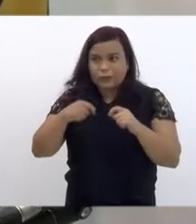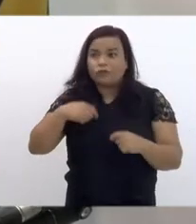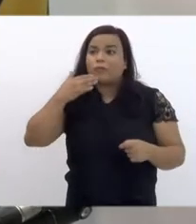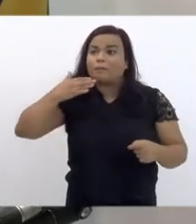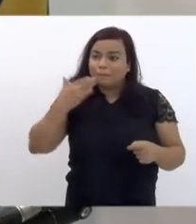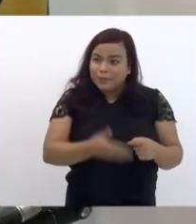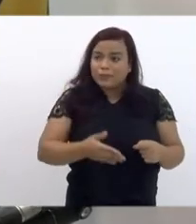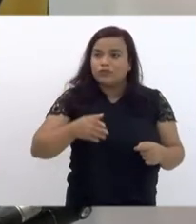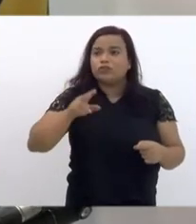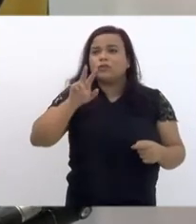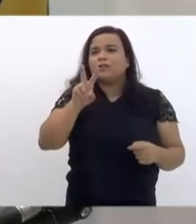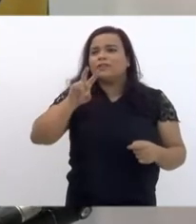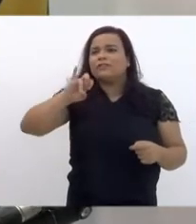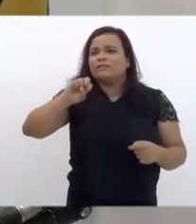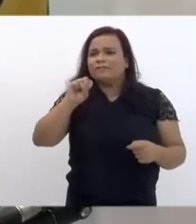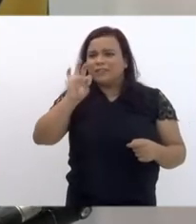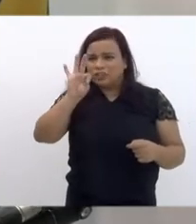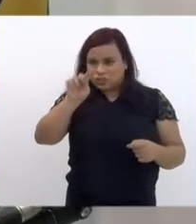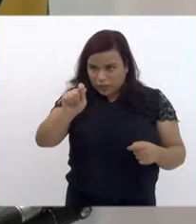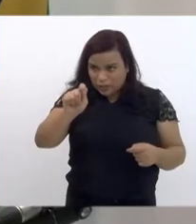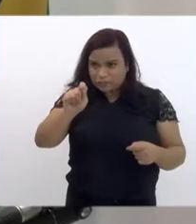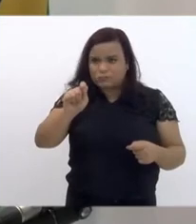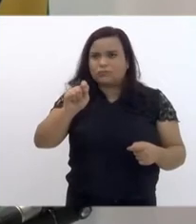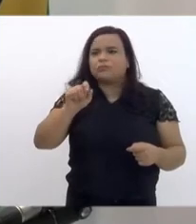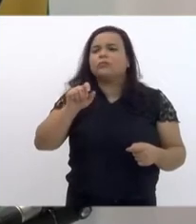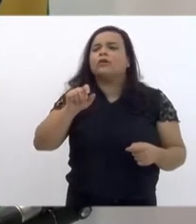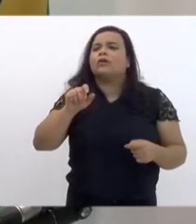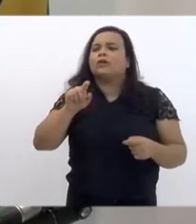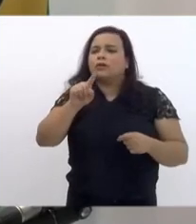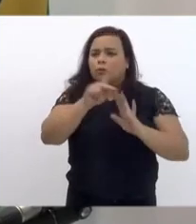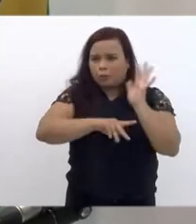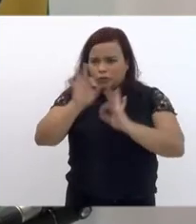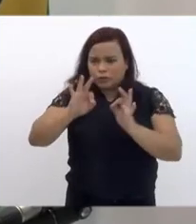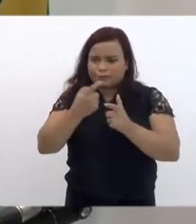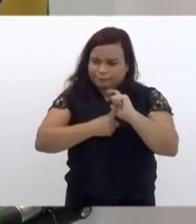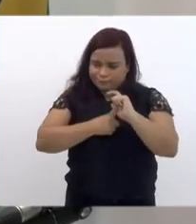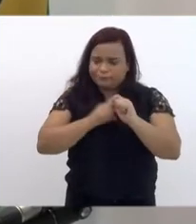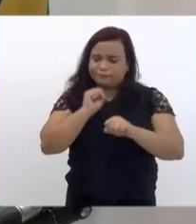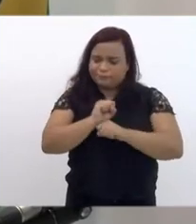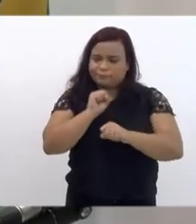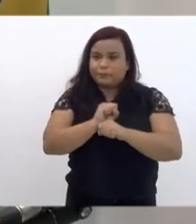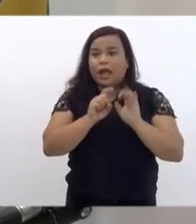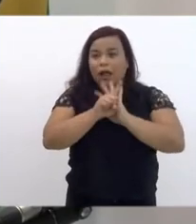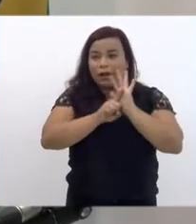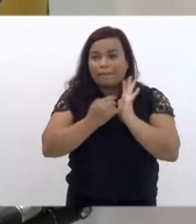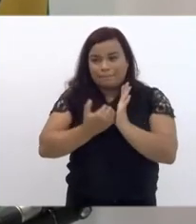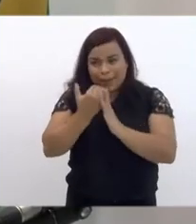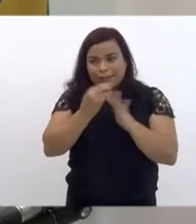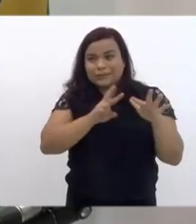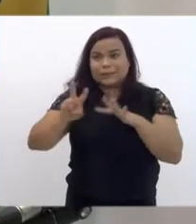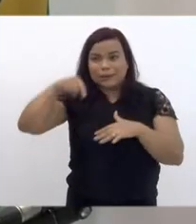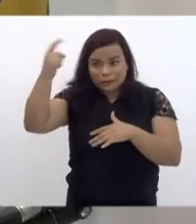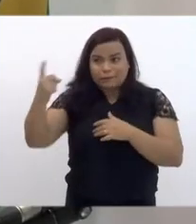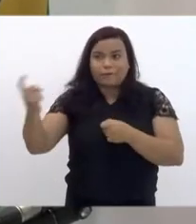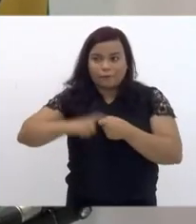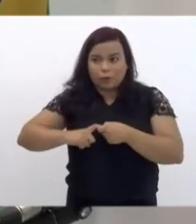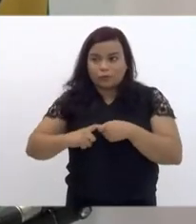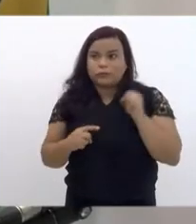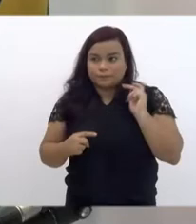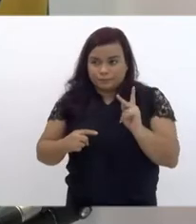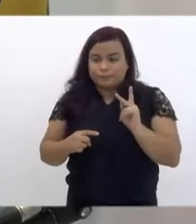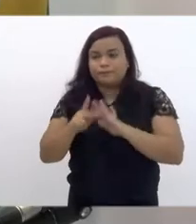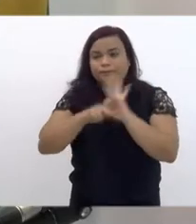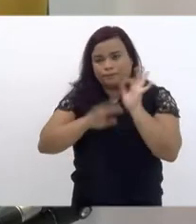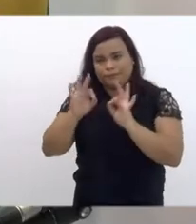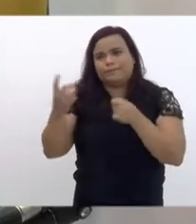projeto, eu vou fazer uma análise um pouco mais... Para a semana que vem volta o projeto. Tá bom.